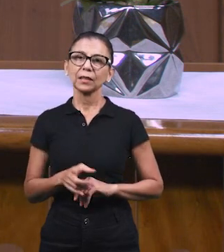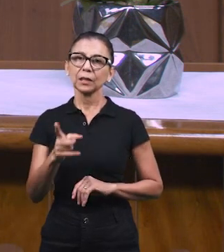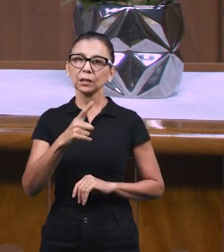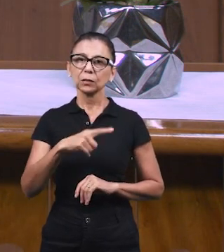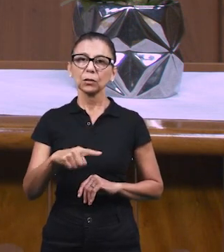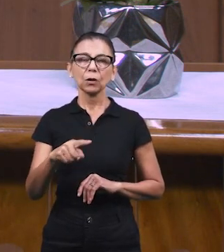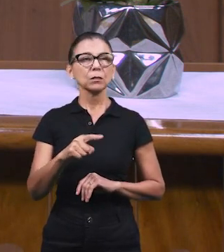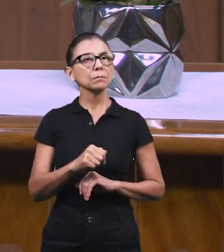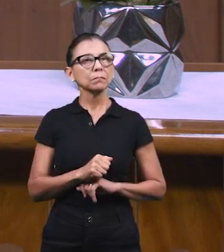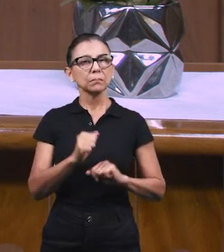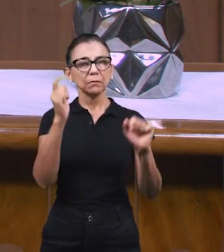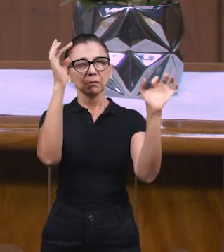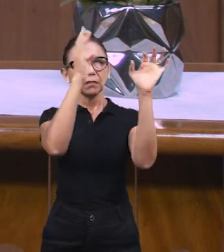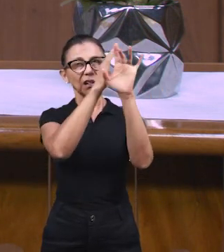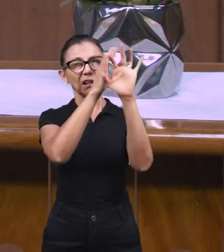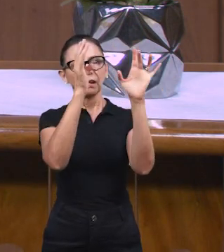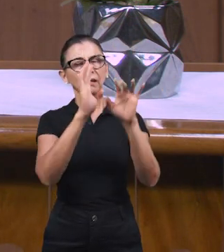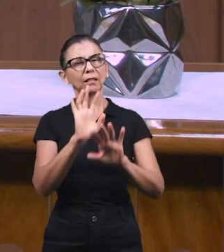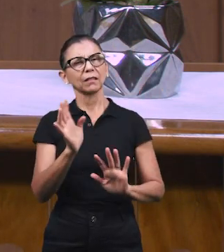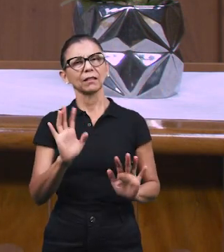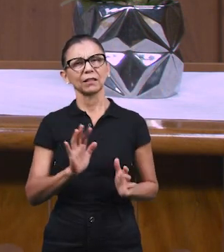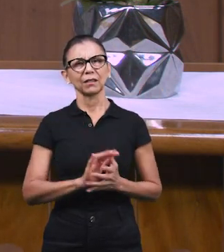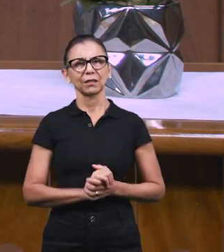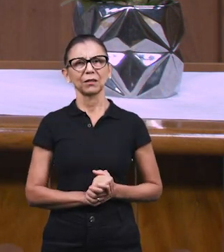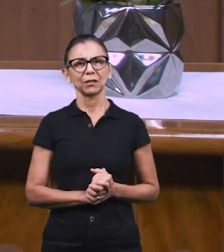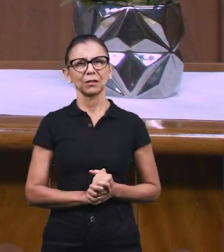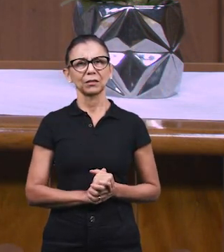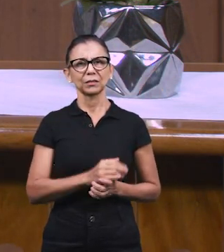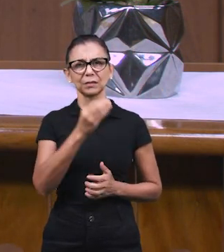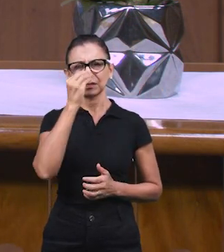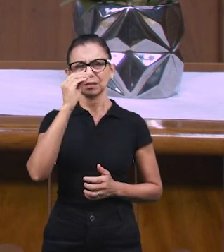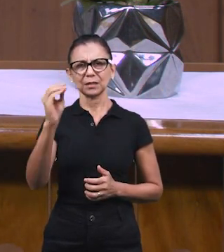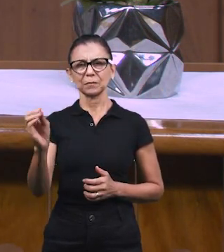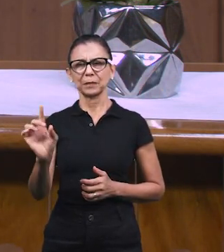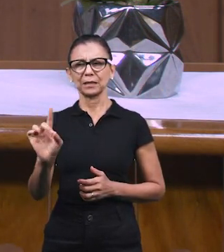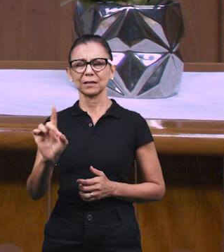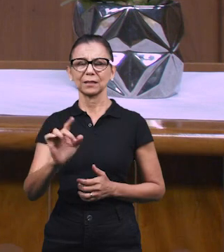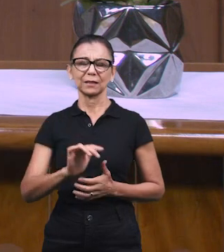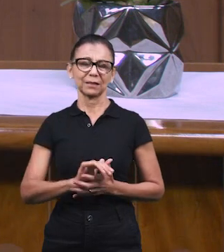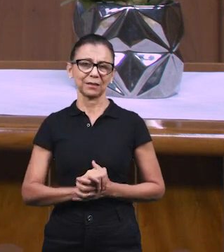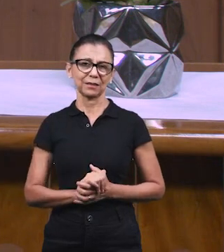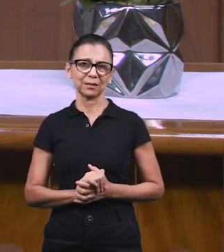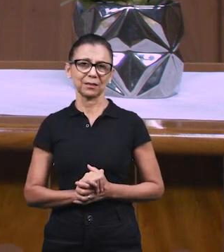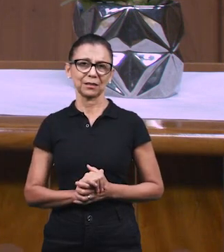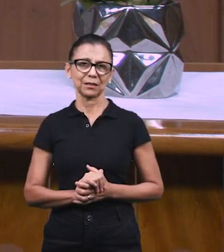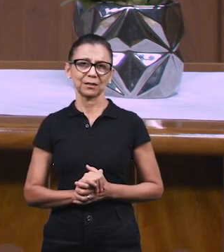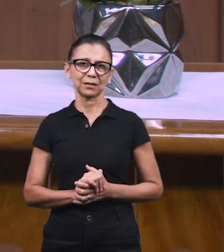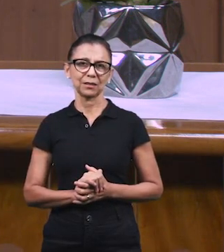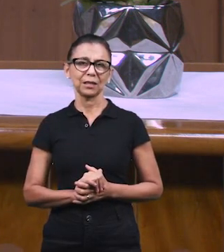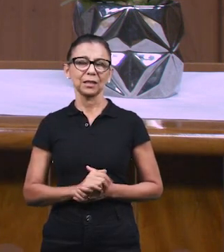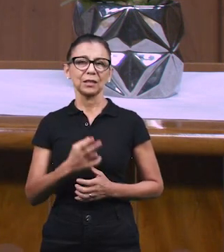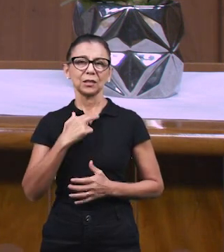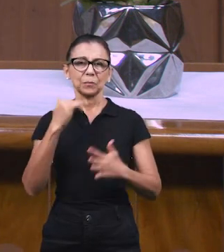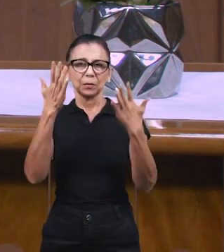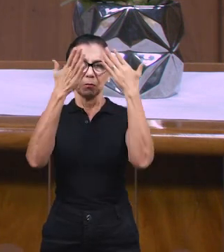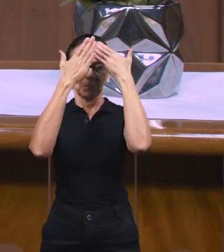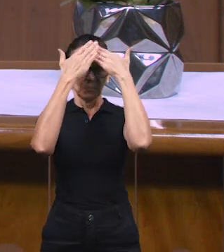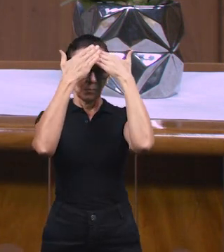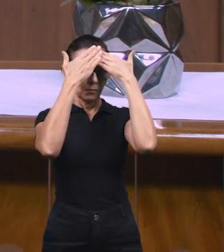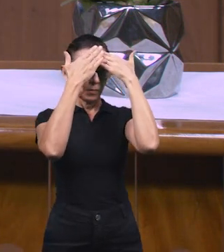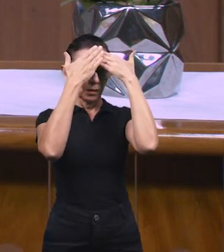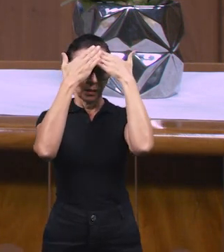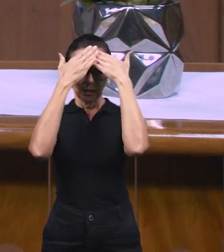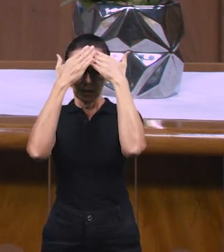sejamos néscios, né? O néscio despreza. O néscio está com os olhos fechados, ele não pode ver, ele não